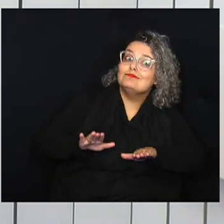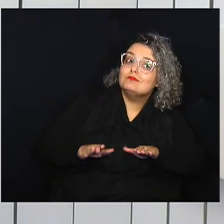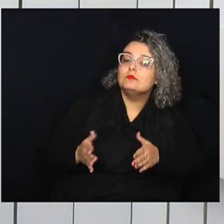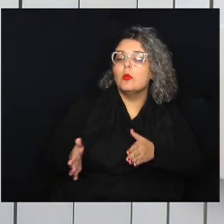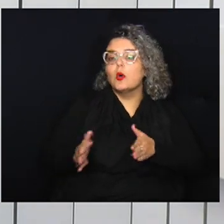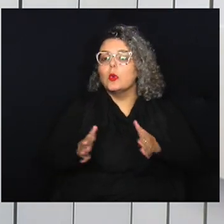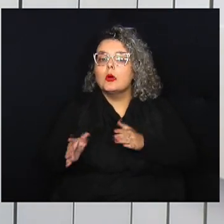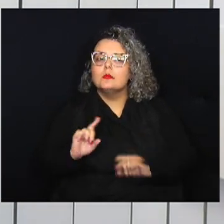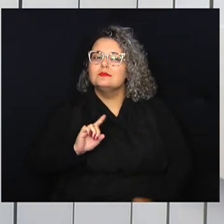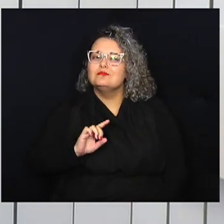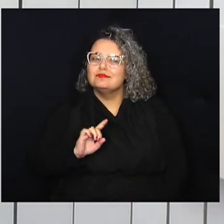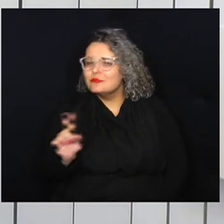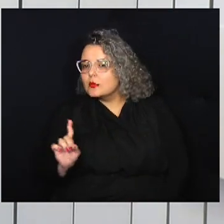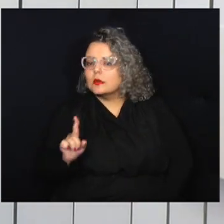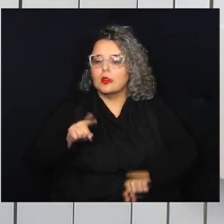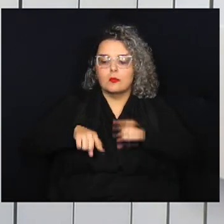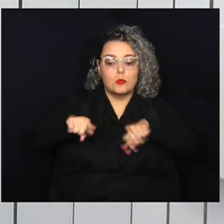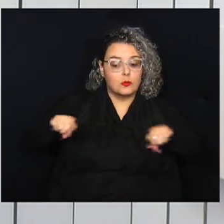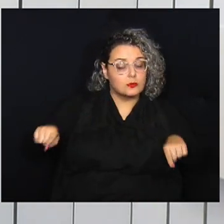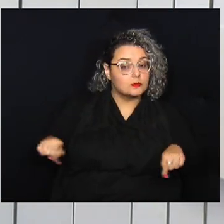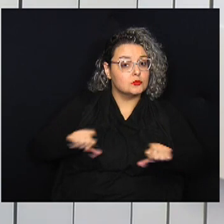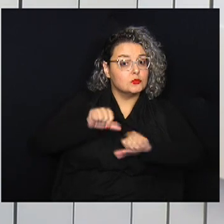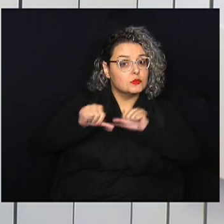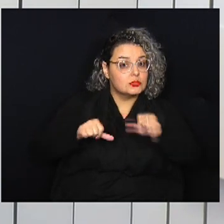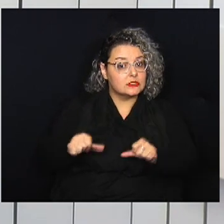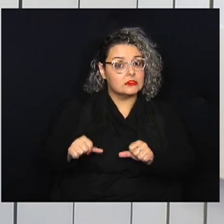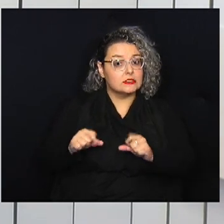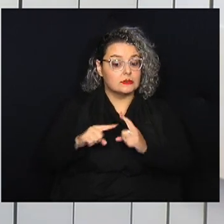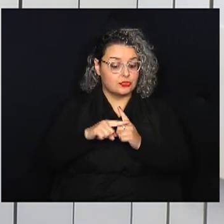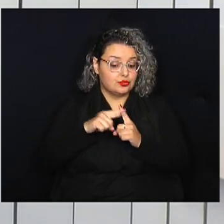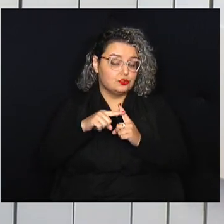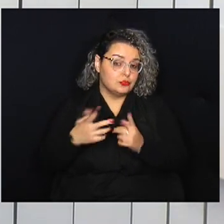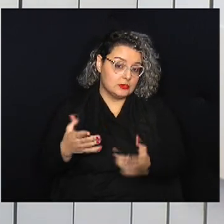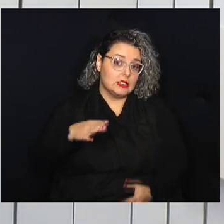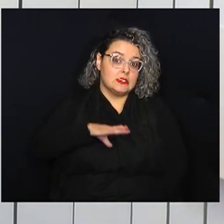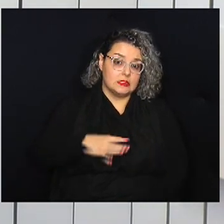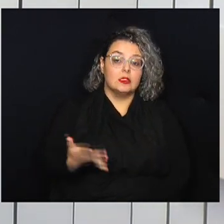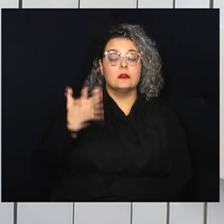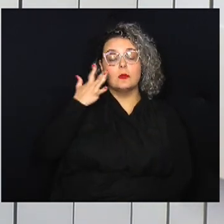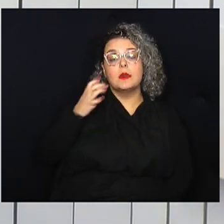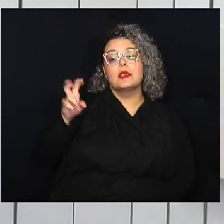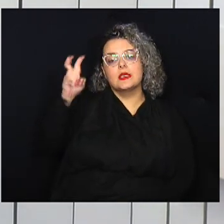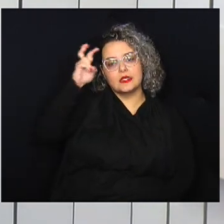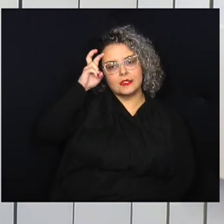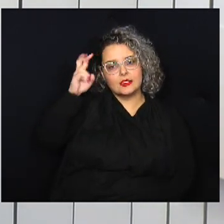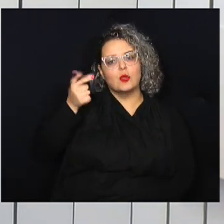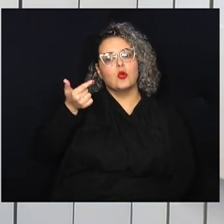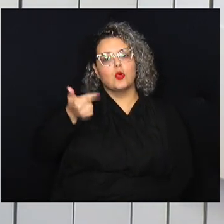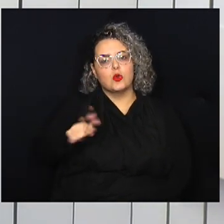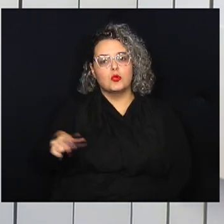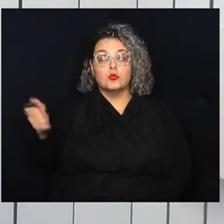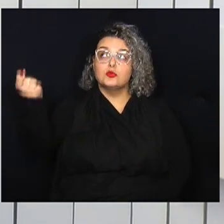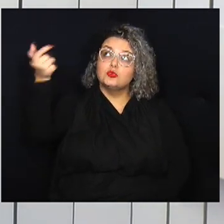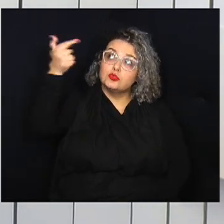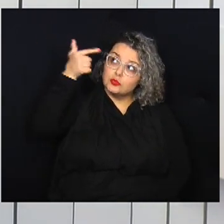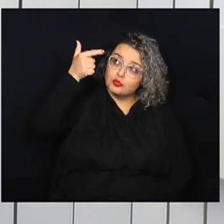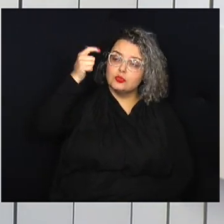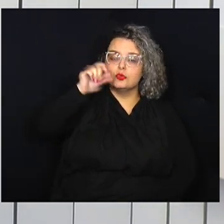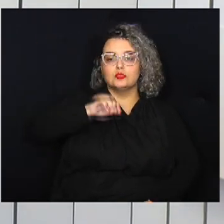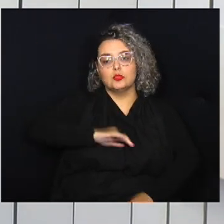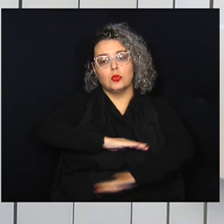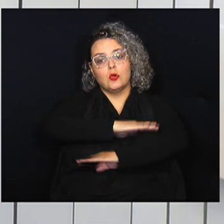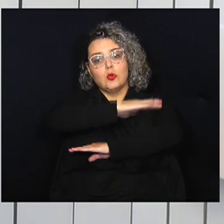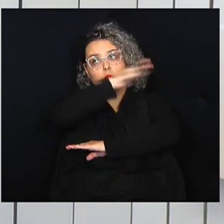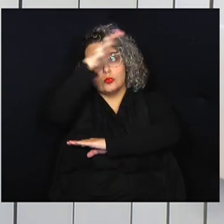na temperatura e no clima aqui para a cidade de Campinas. Então, amanhã, quinta-feira, segue o sol aparecendo durante